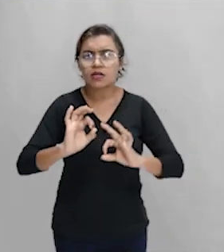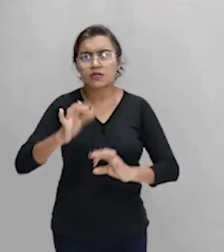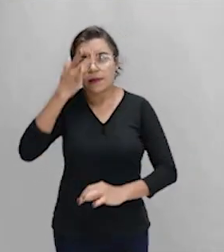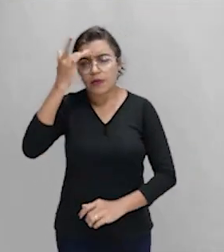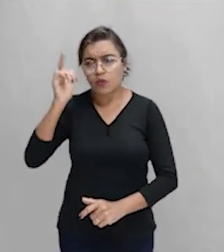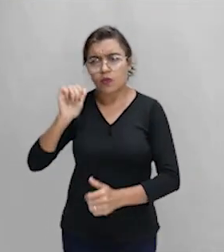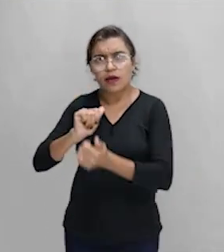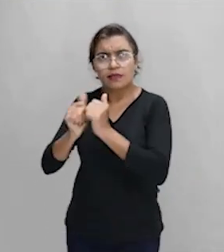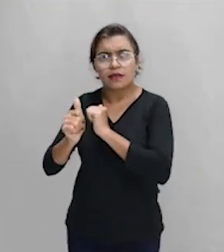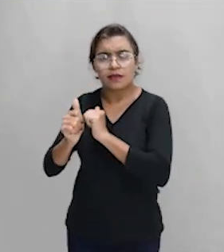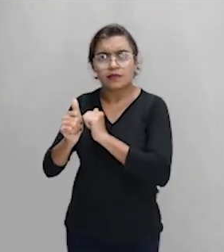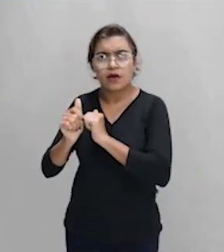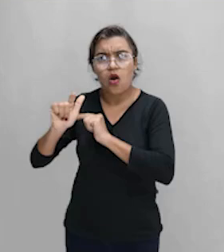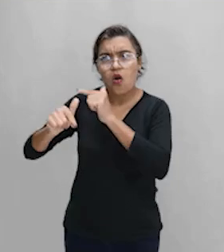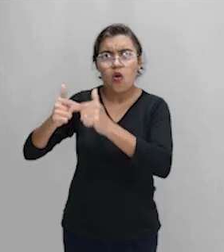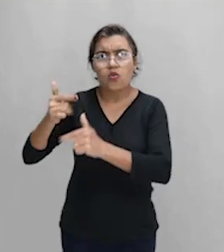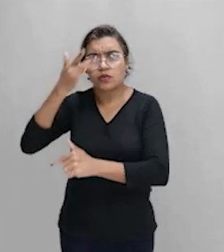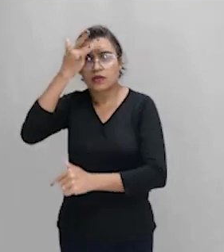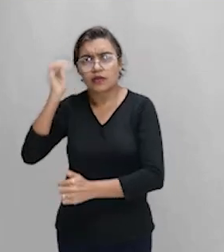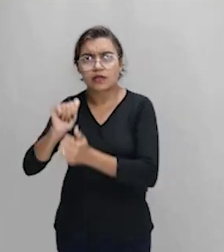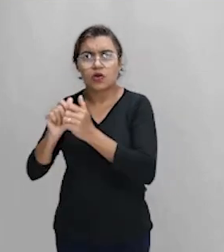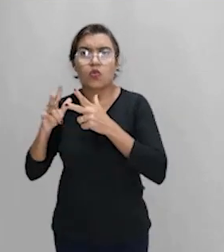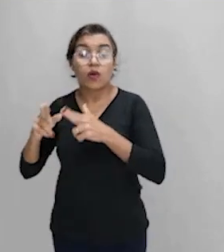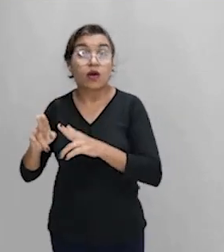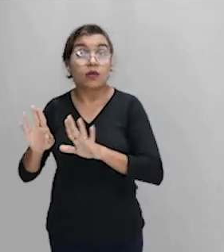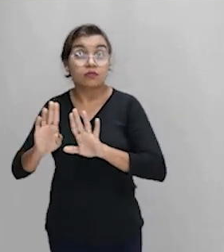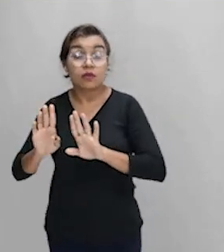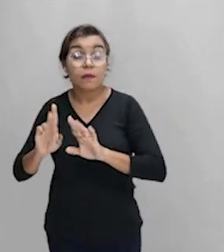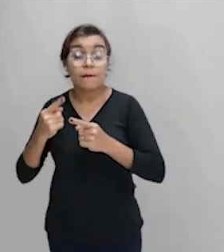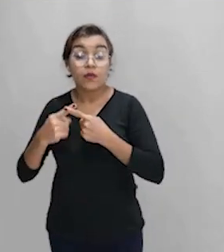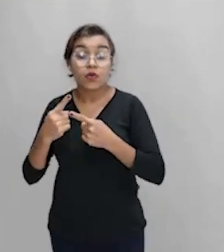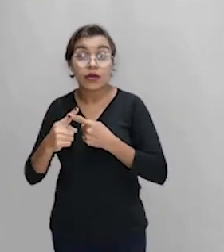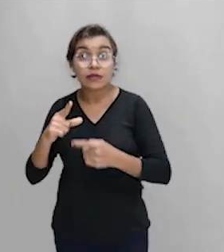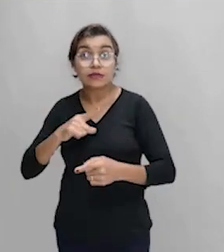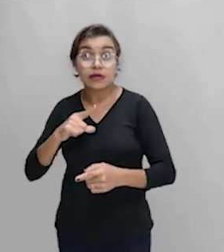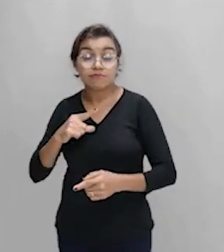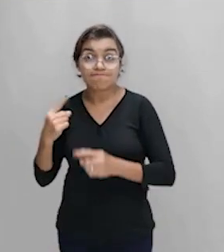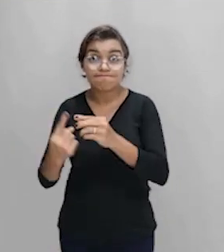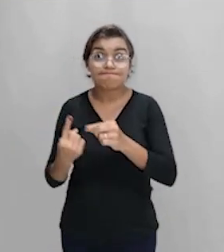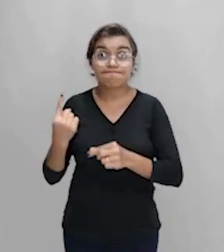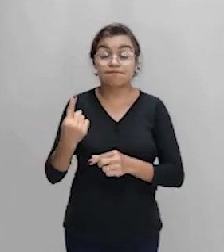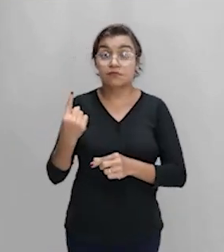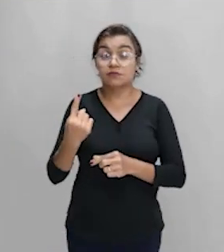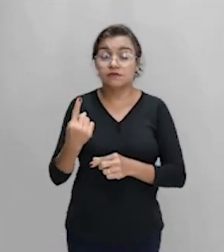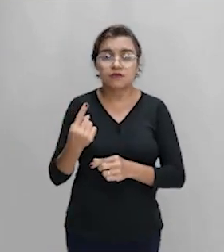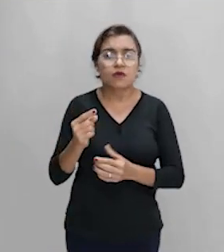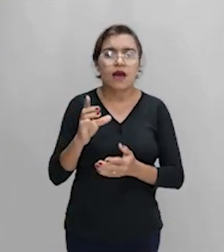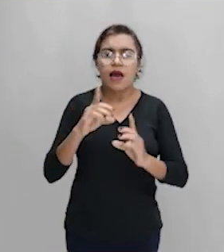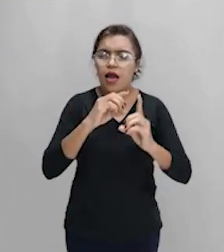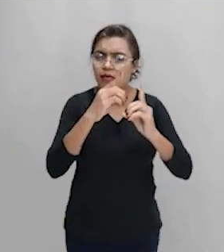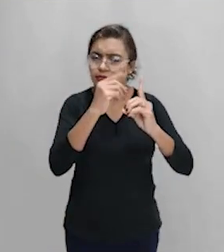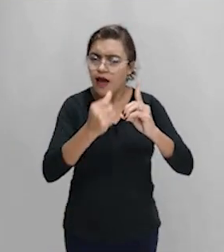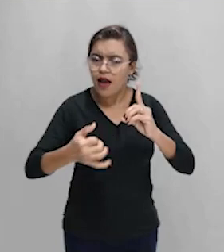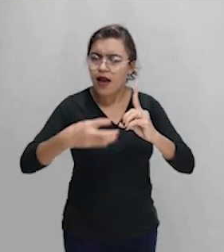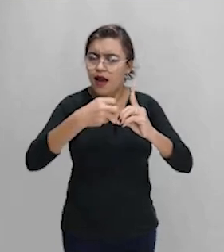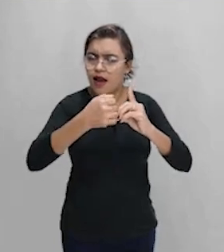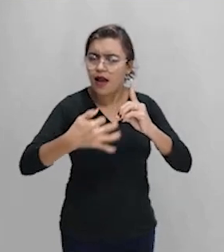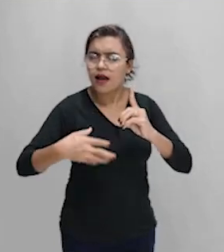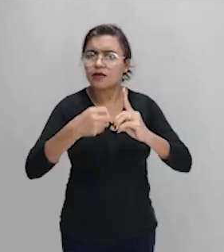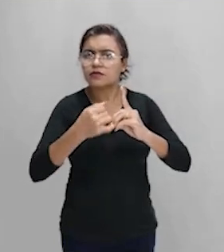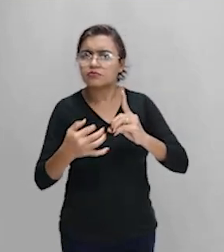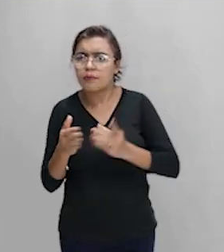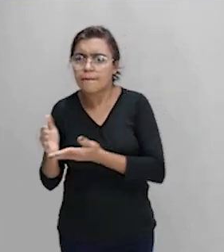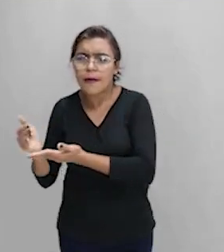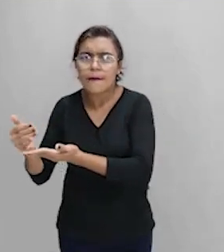atleta igual, porque existe um princípio que é da individualidade, ele vai coletando dados desse indivíduo e ele